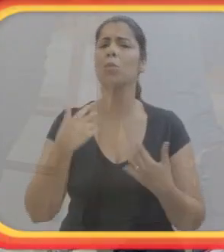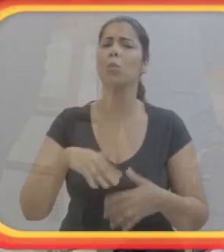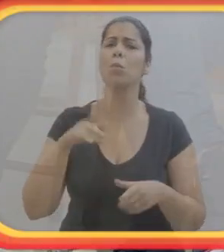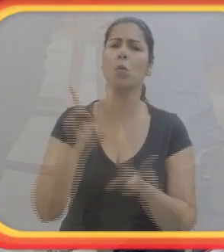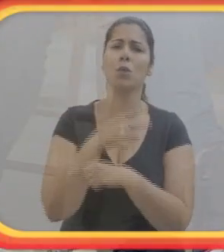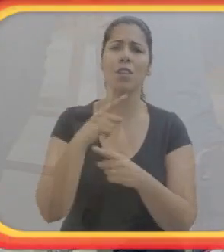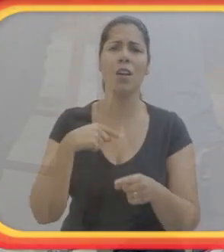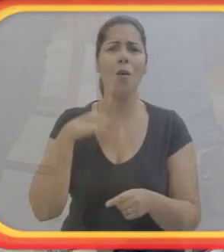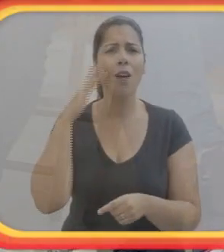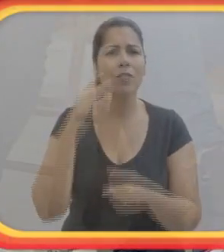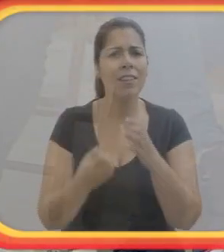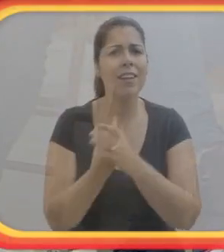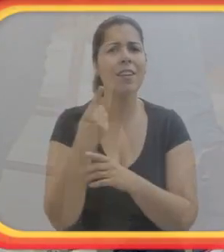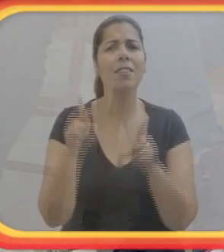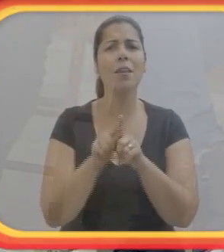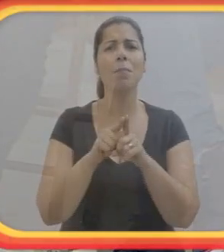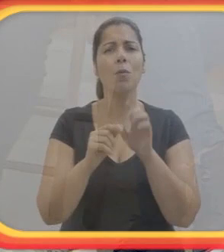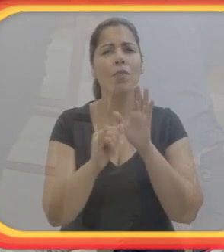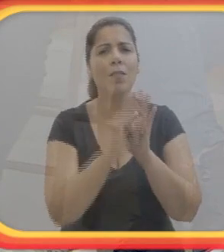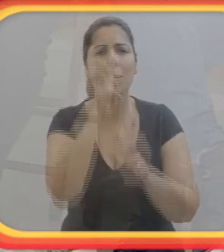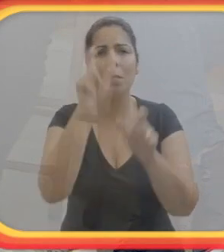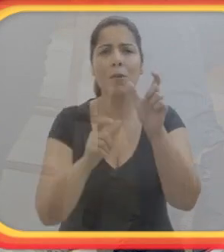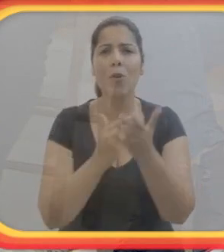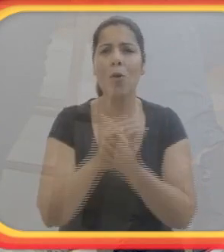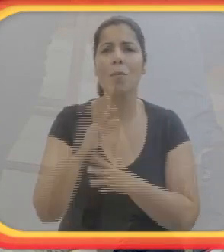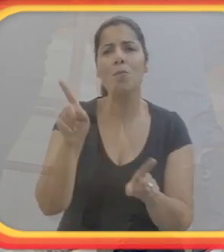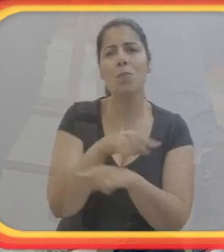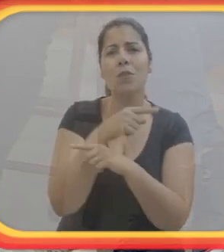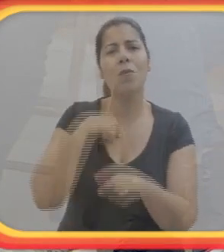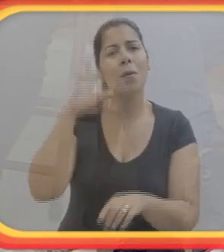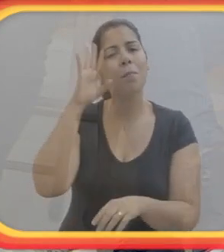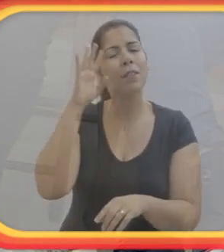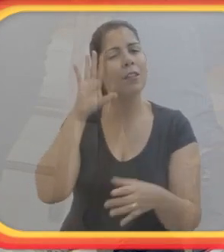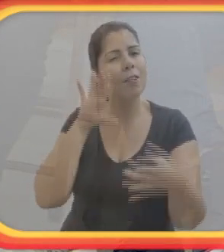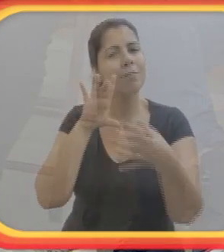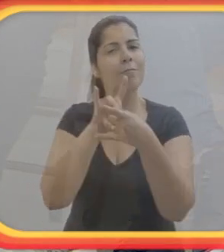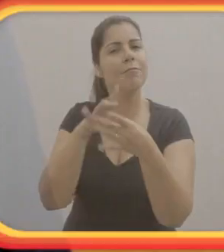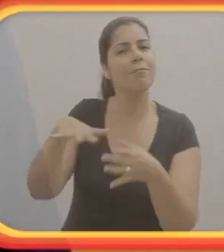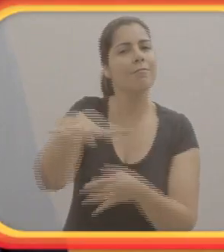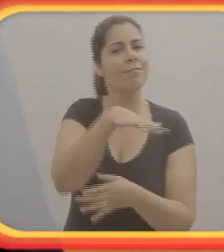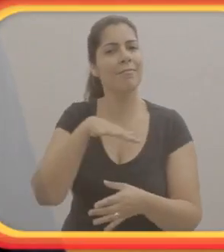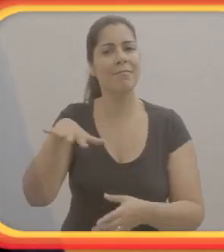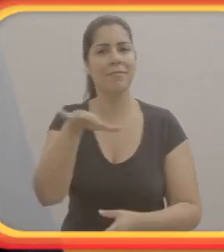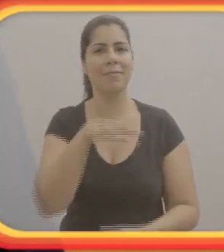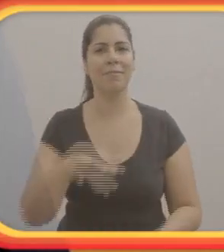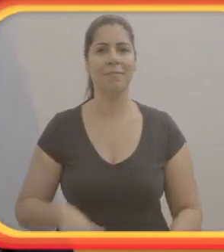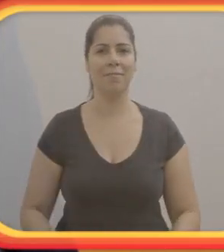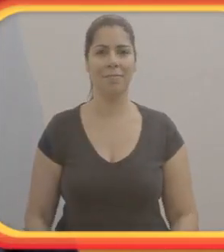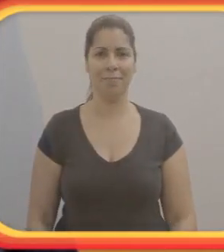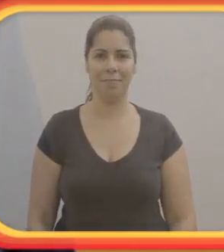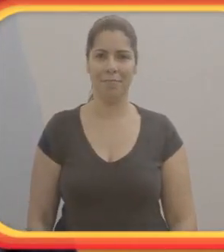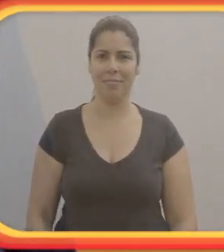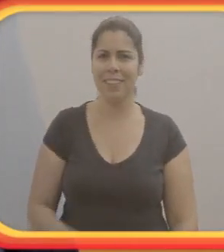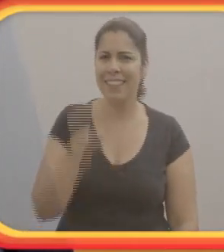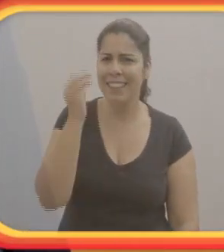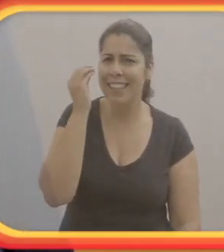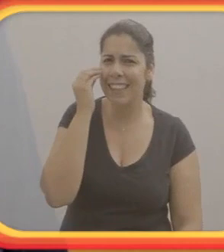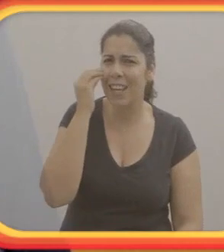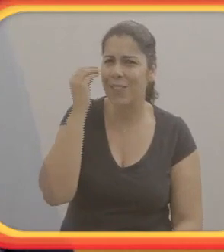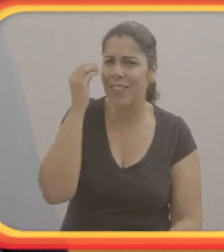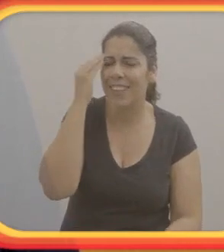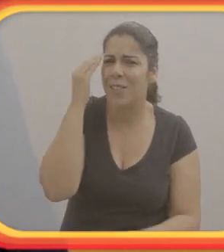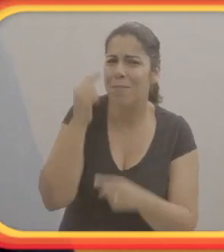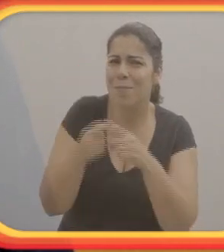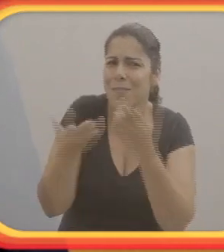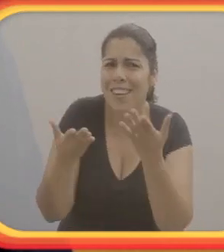entender o porquê, né? Exatamente, acho que fica um pouco mais prazeroso para quem está lendo essa separação. Luiz Fernando, o seu livro em particular, ele não